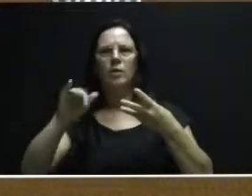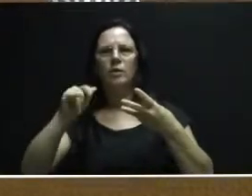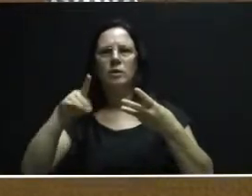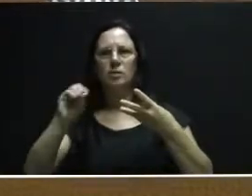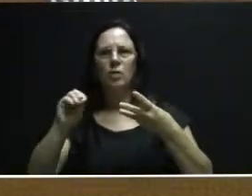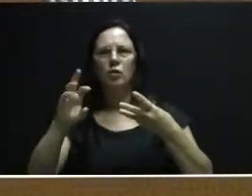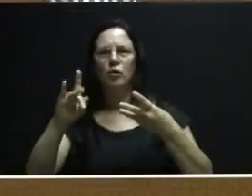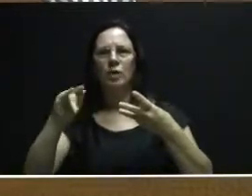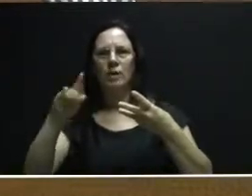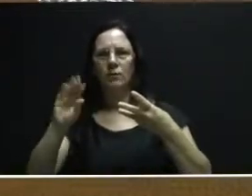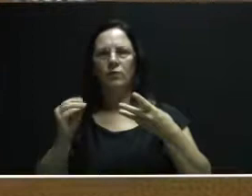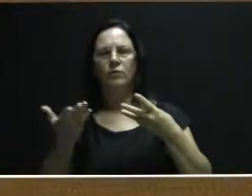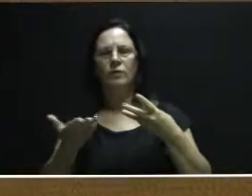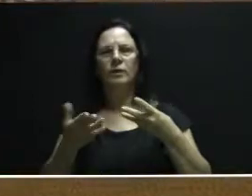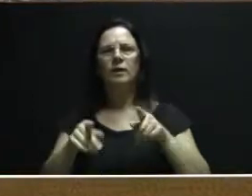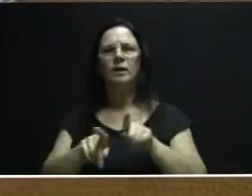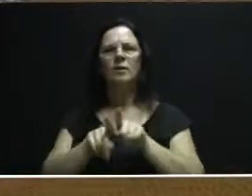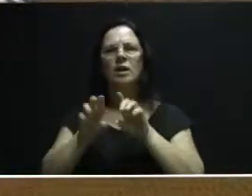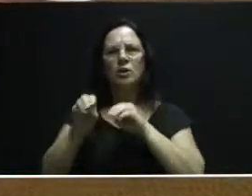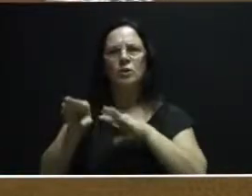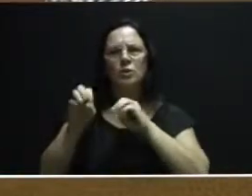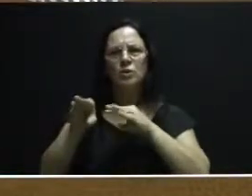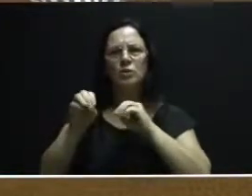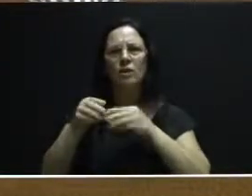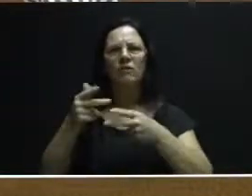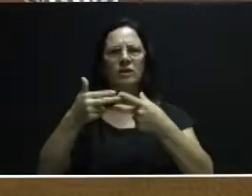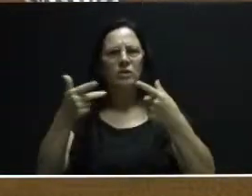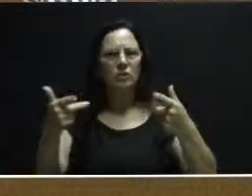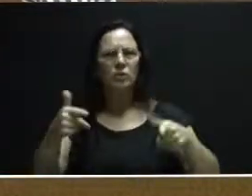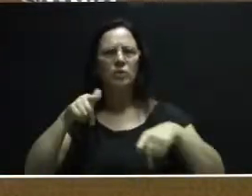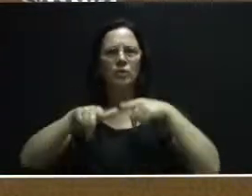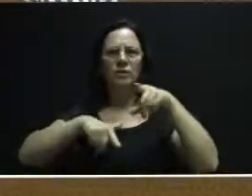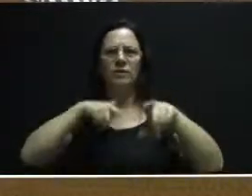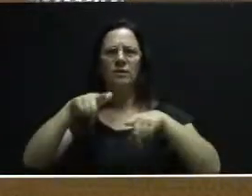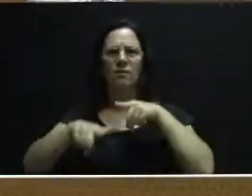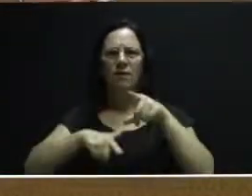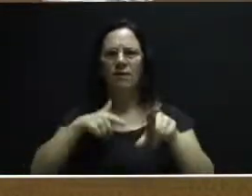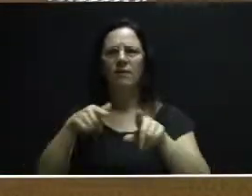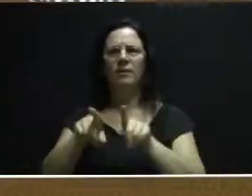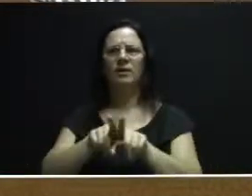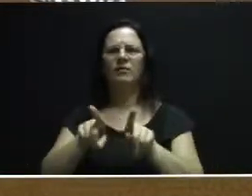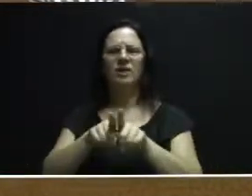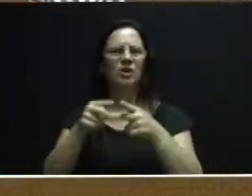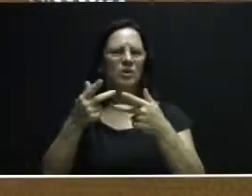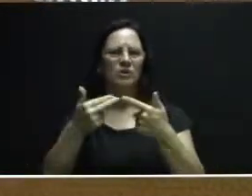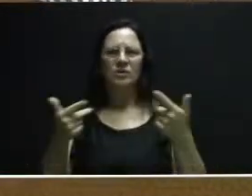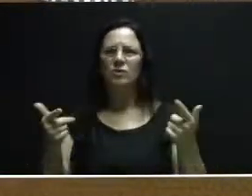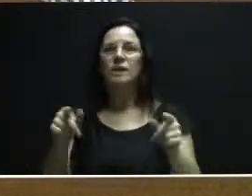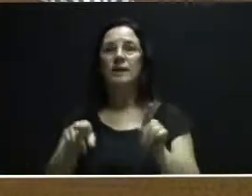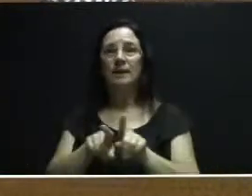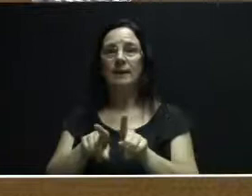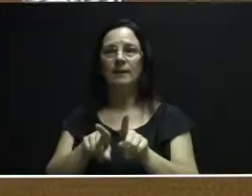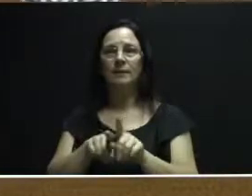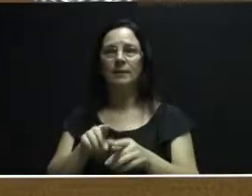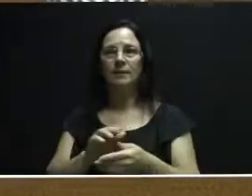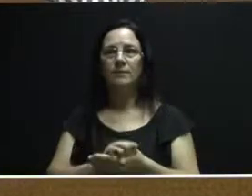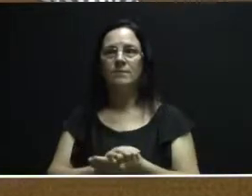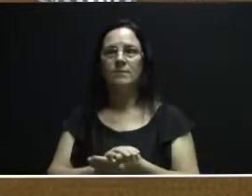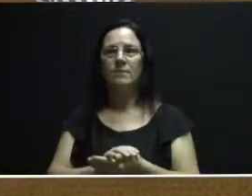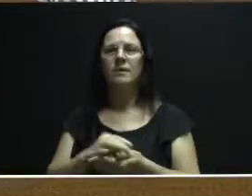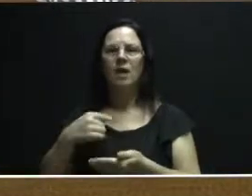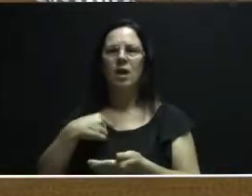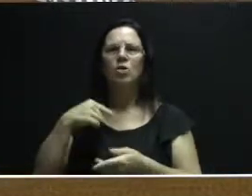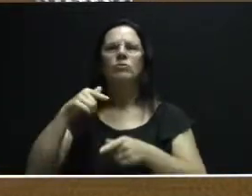coletivo. Então, a gente, além de dar aula, a gente tinha que fazer as coisas, tinha que trabalhar também, tinha que fazer várias atividades. Portanto, eu trabalhei